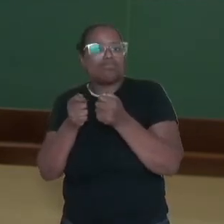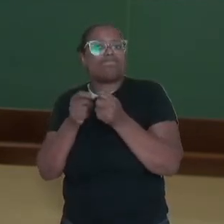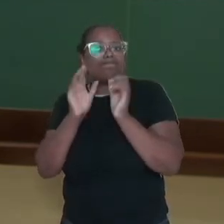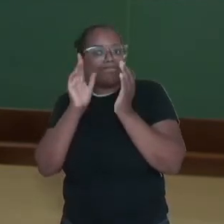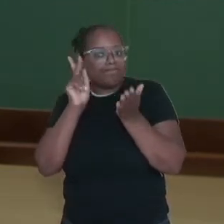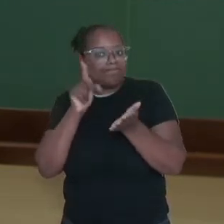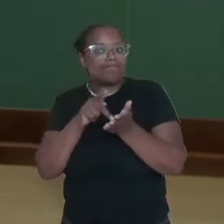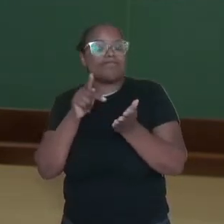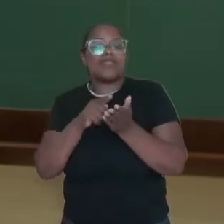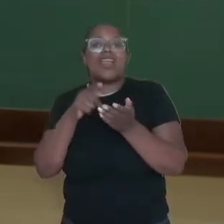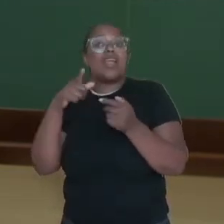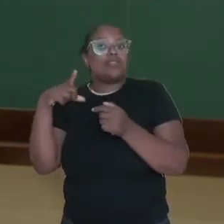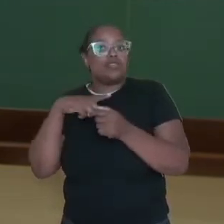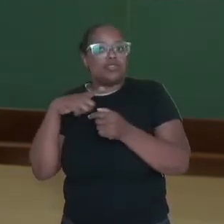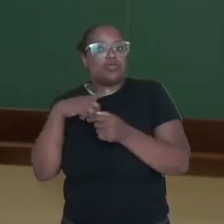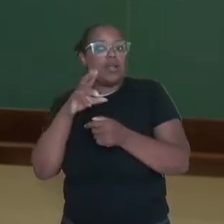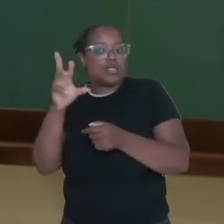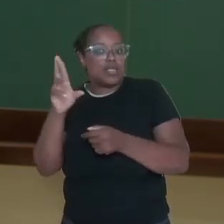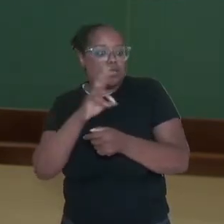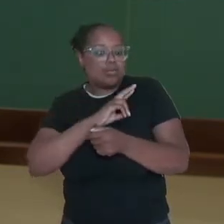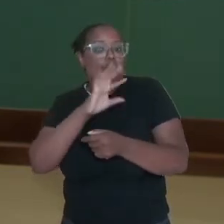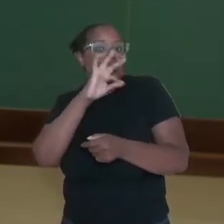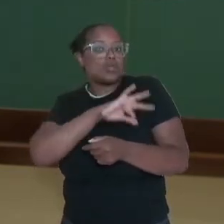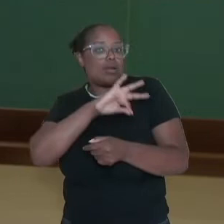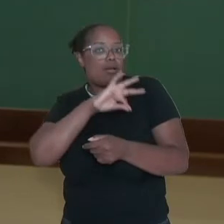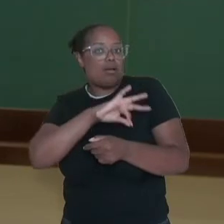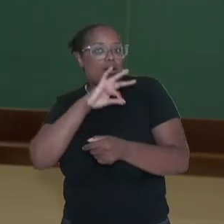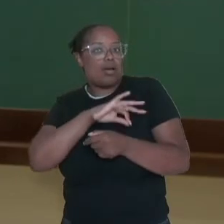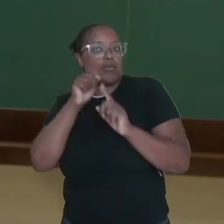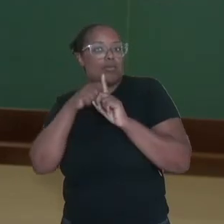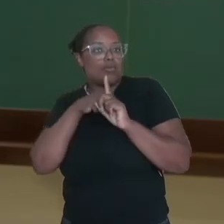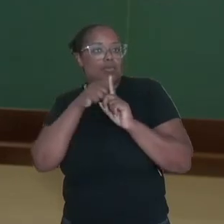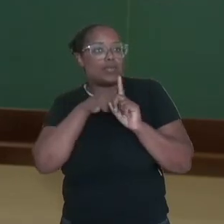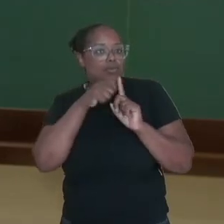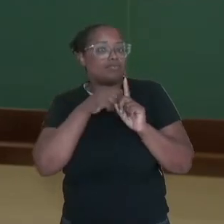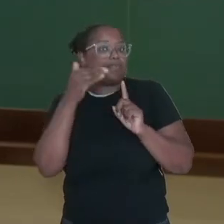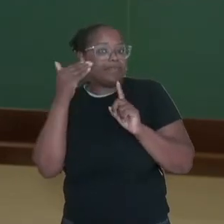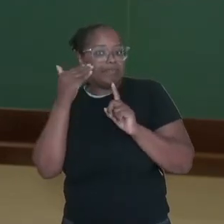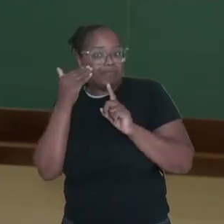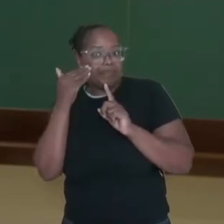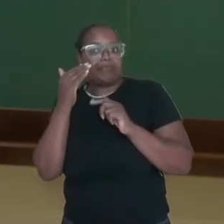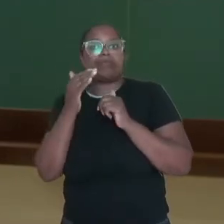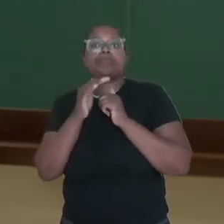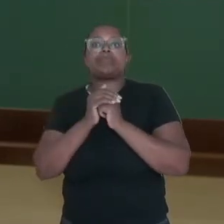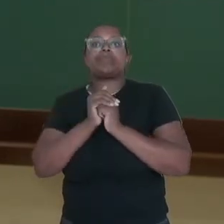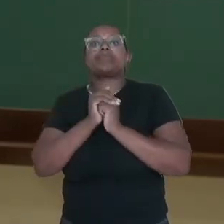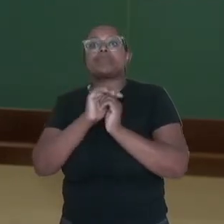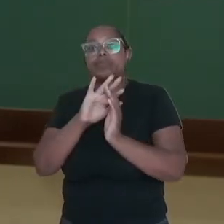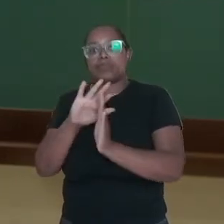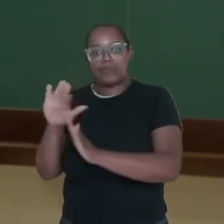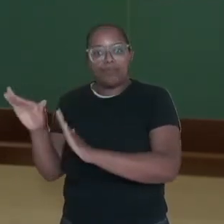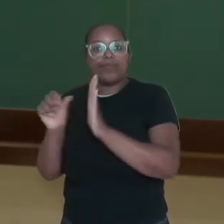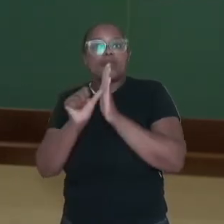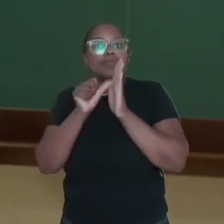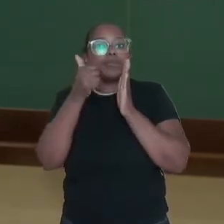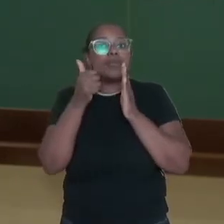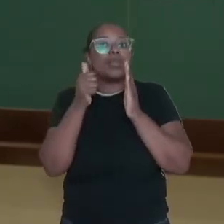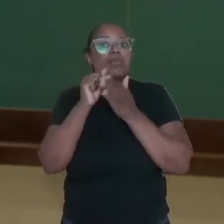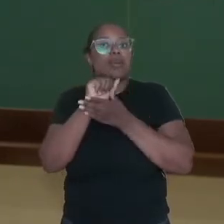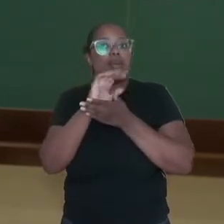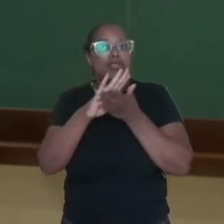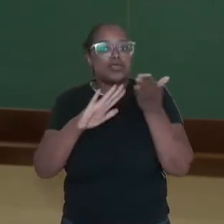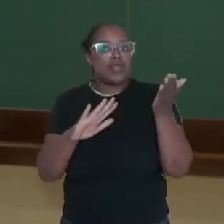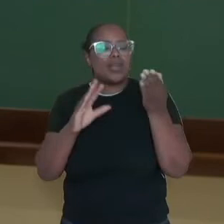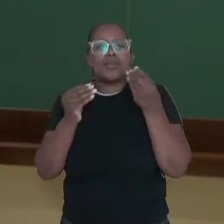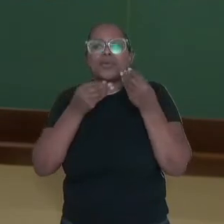jogadores recebiam um salário, tá, para jogar em videogame. Primeira atividade, então. Como a gente está falando de